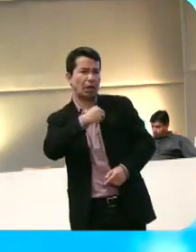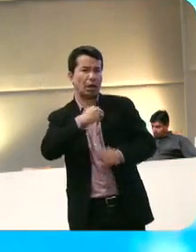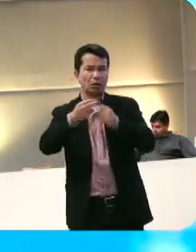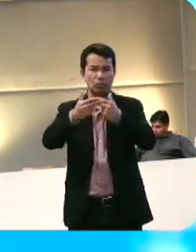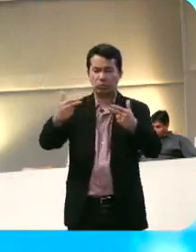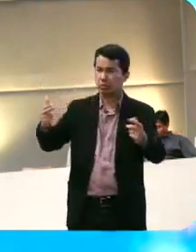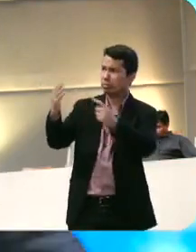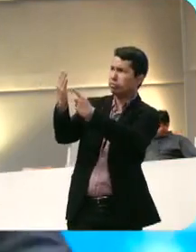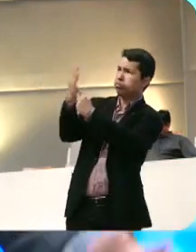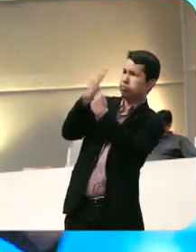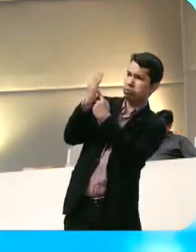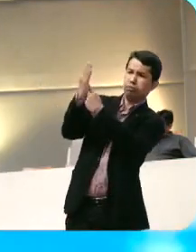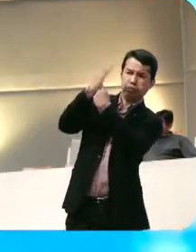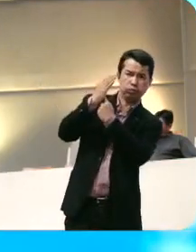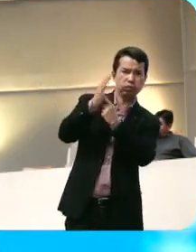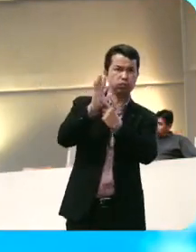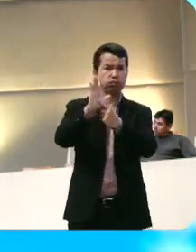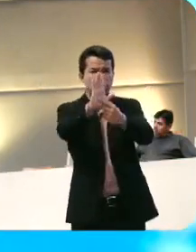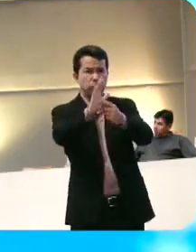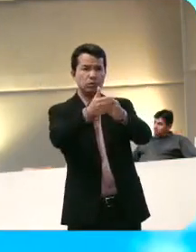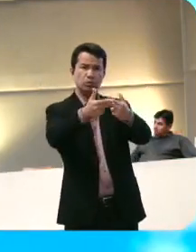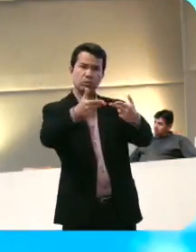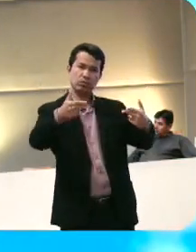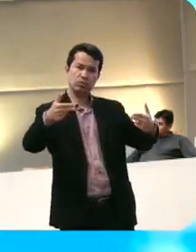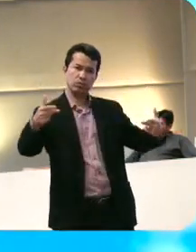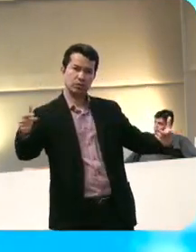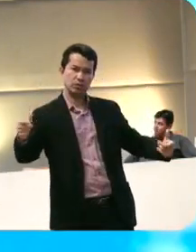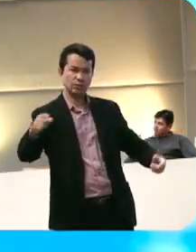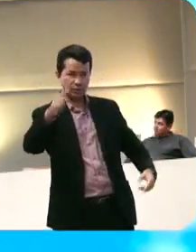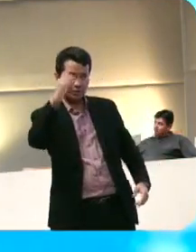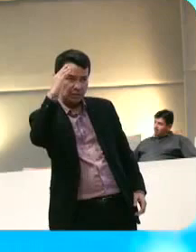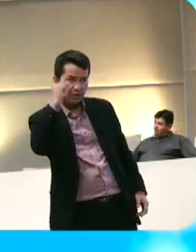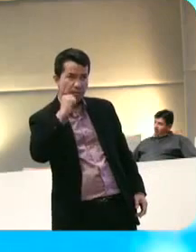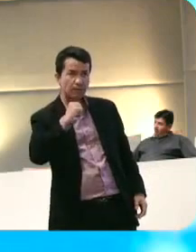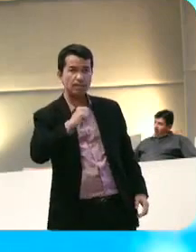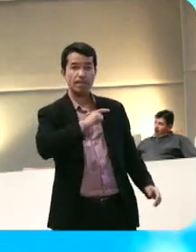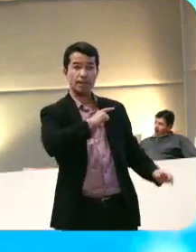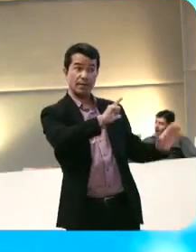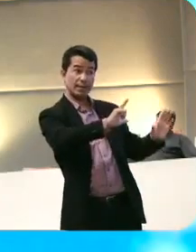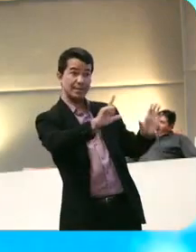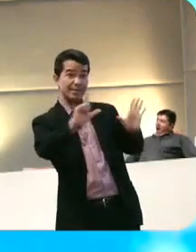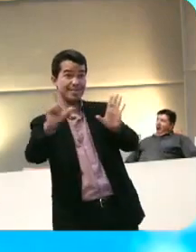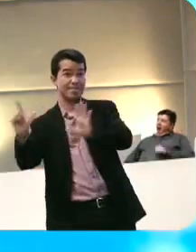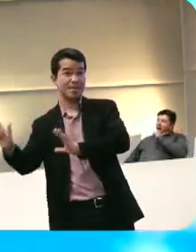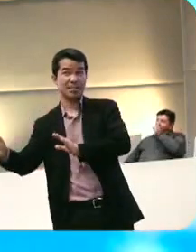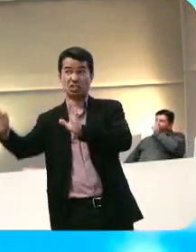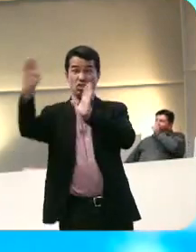enxergando mais, que eu não estava vendo mais. Eu voltei daquela semana inspirado.